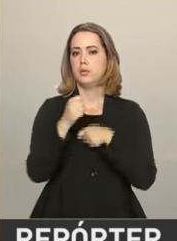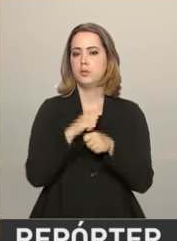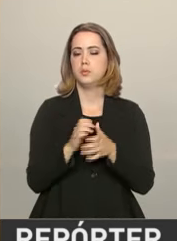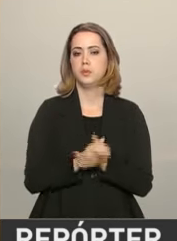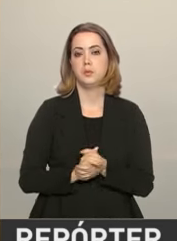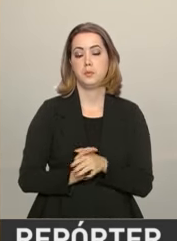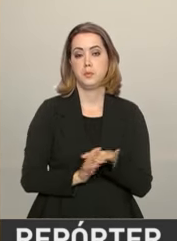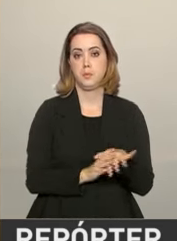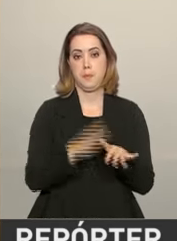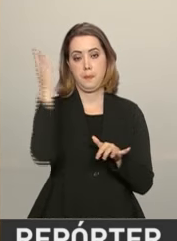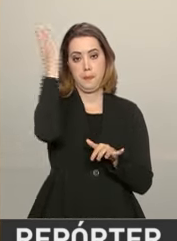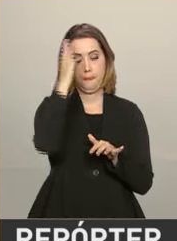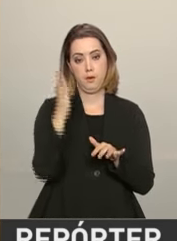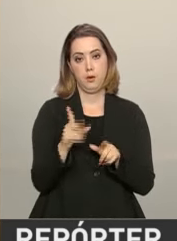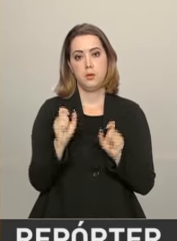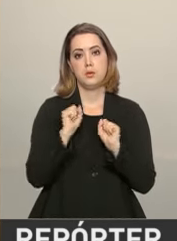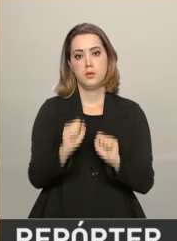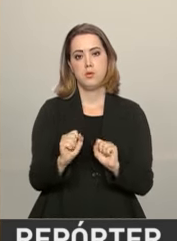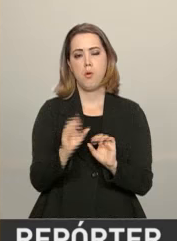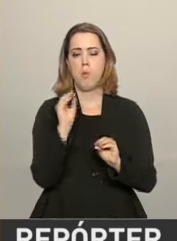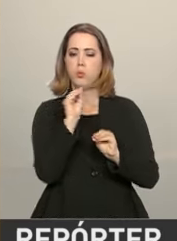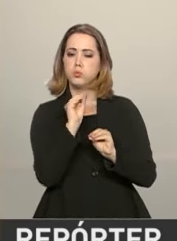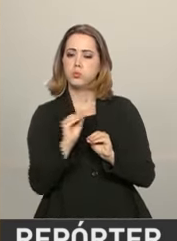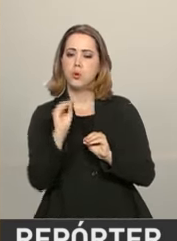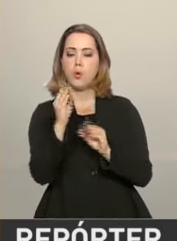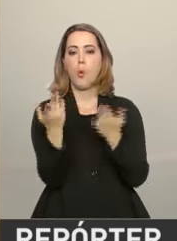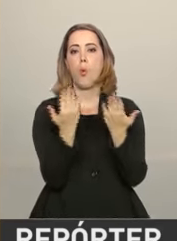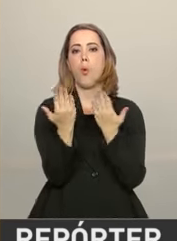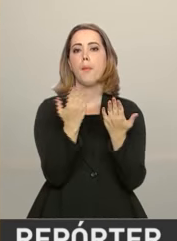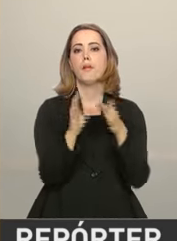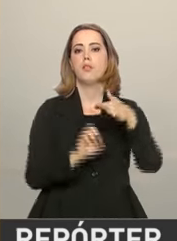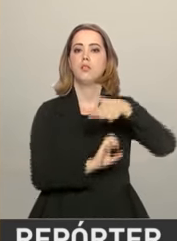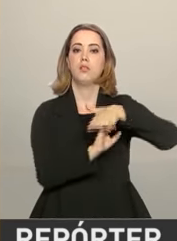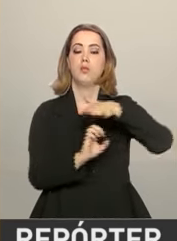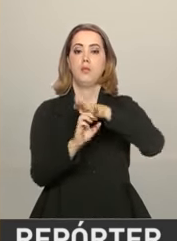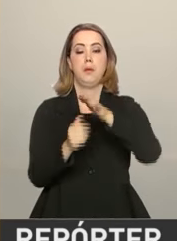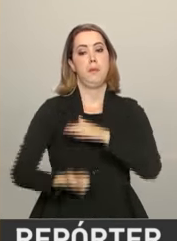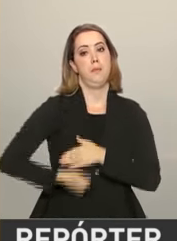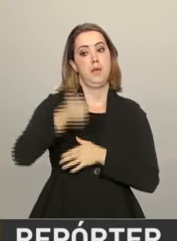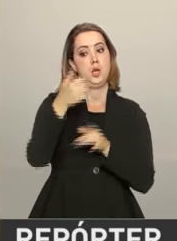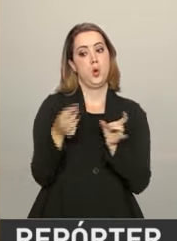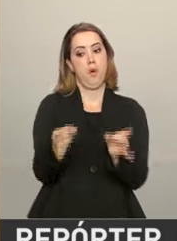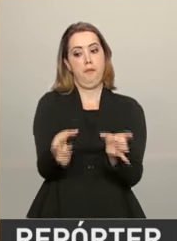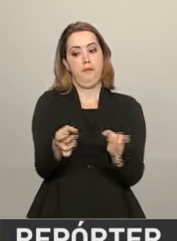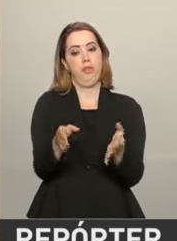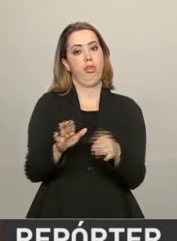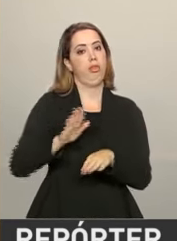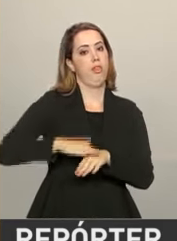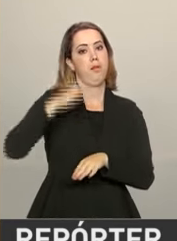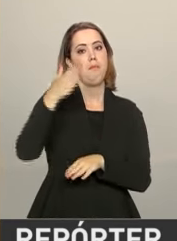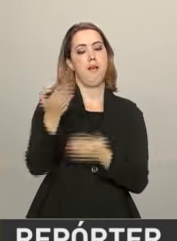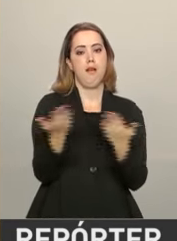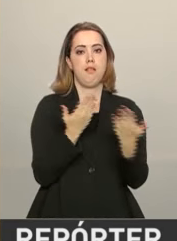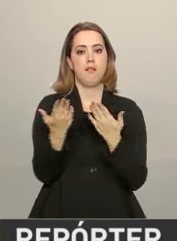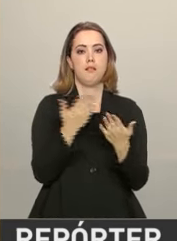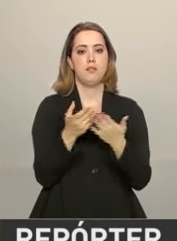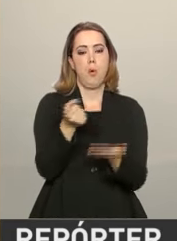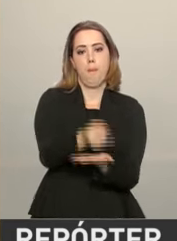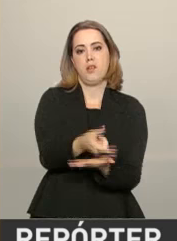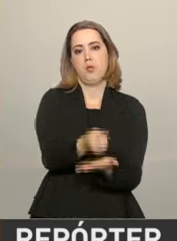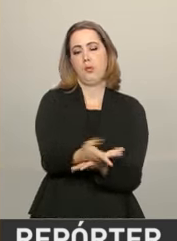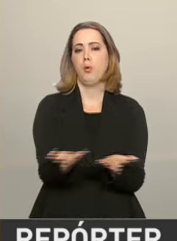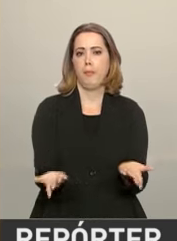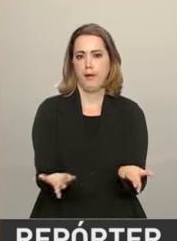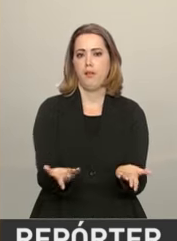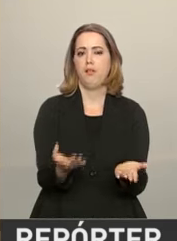ser tratado como a gente trata uma empresa. É melhor vender mais, entrar mais dinheiro, do que sair, do que comprar mais.